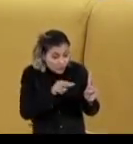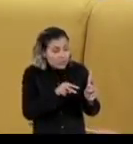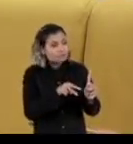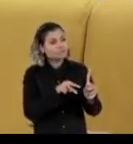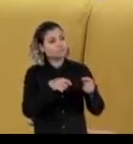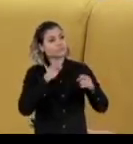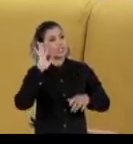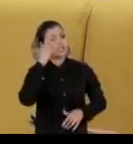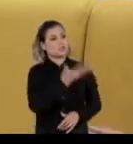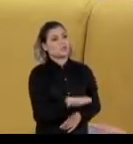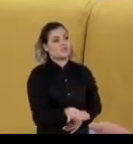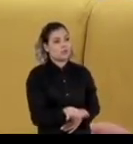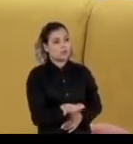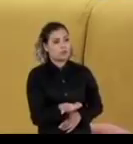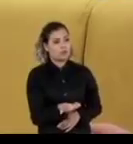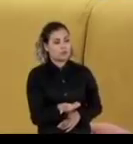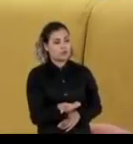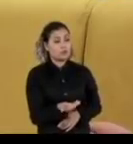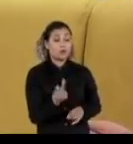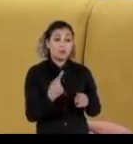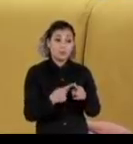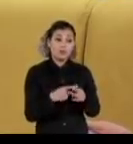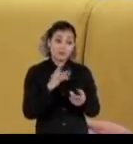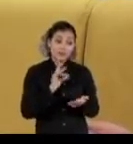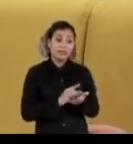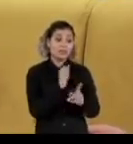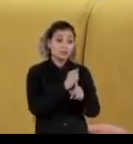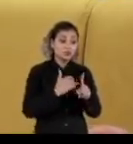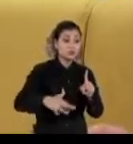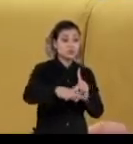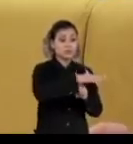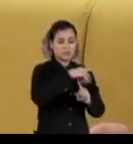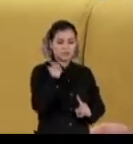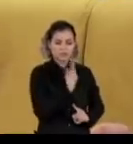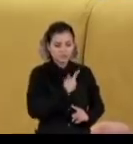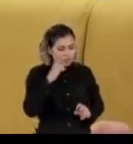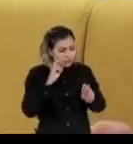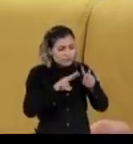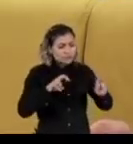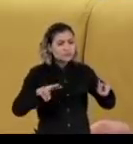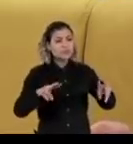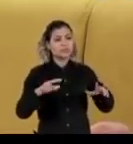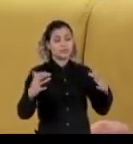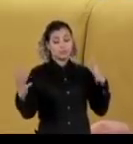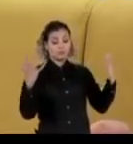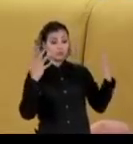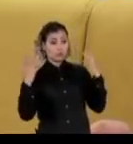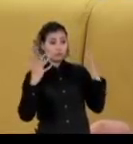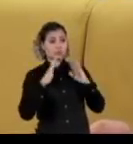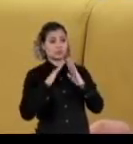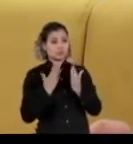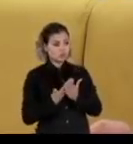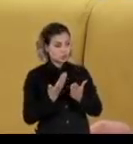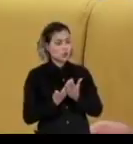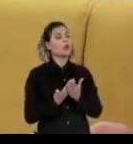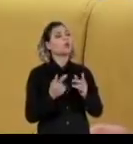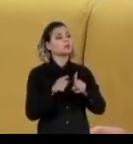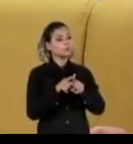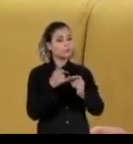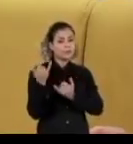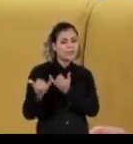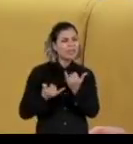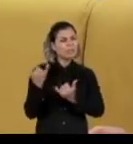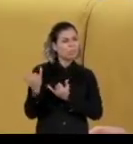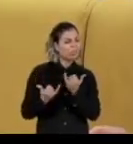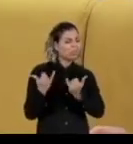nós não queremos. Além das crenças sociais que a gente tem, que residem sobre essa escola, sobre essas questões de serem